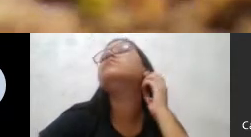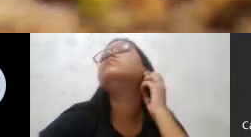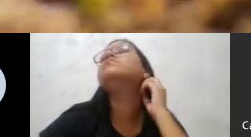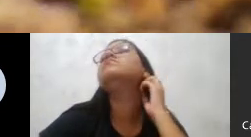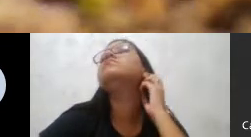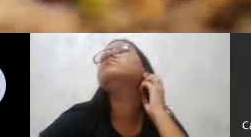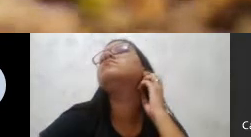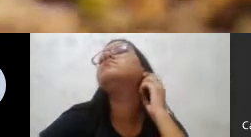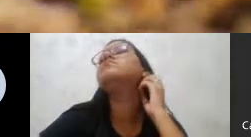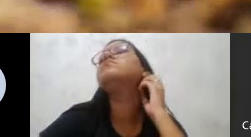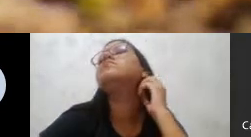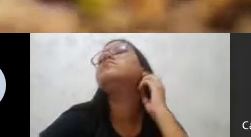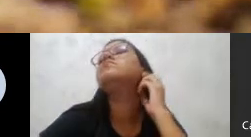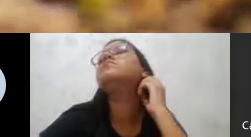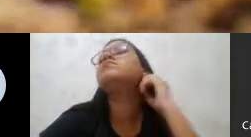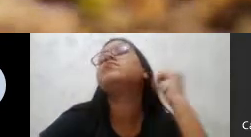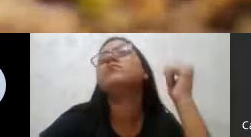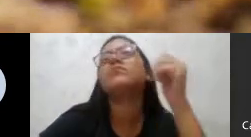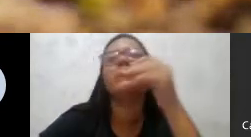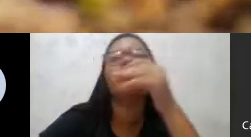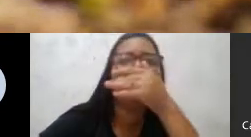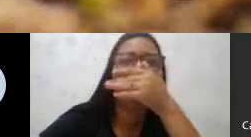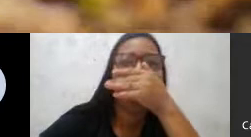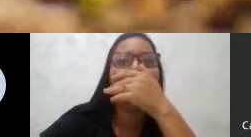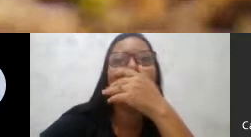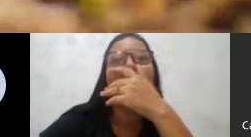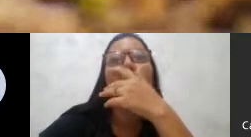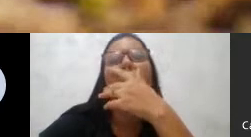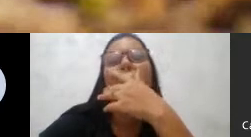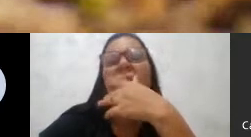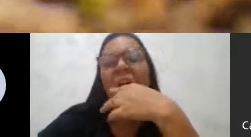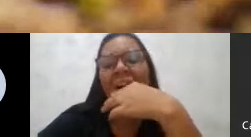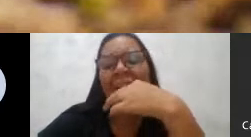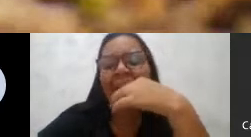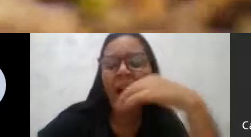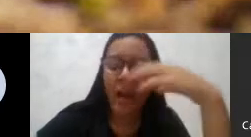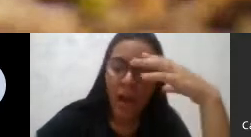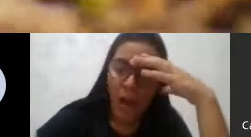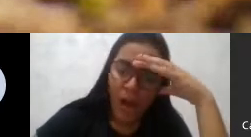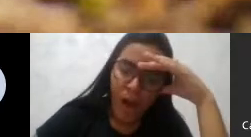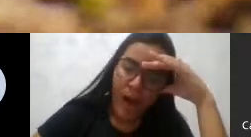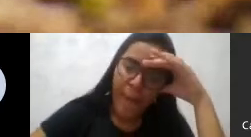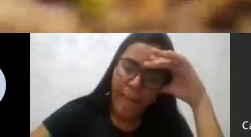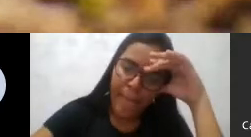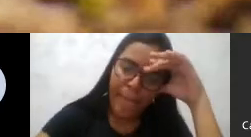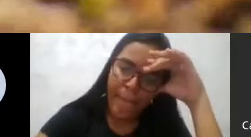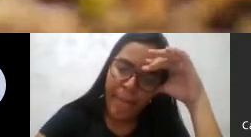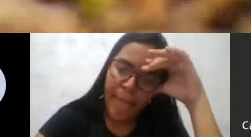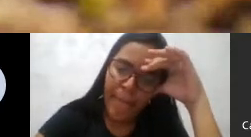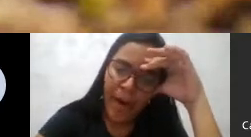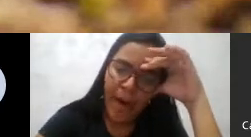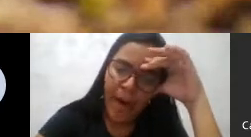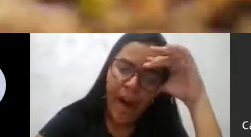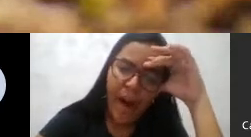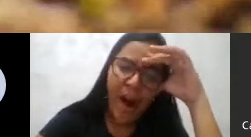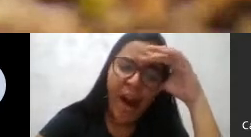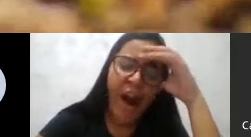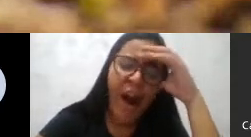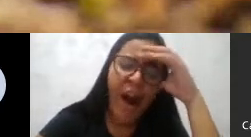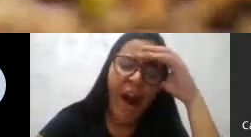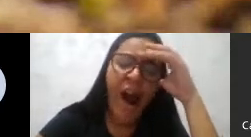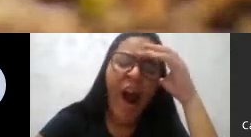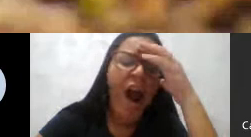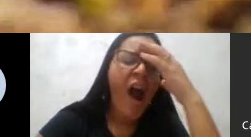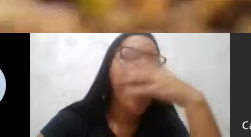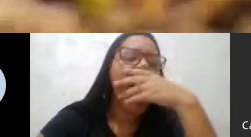de água, mas muitas das vezes isso é causa de mau uso da propriedade. E aí